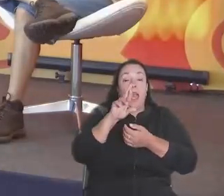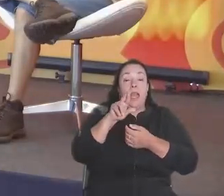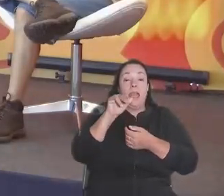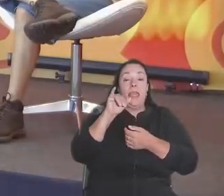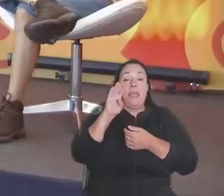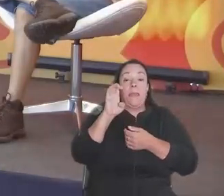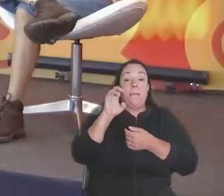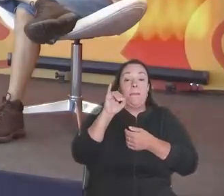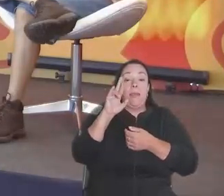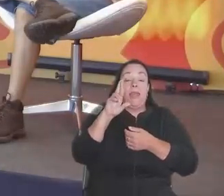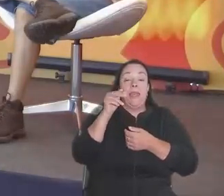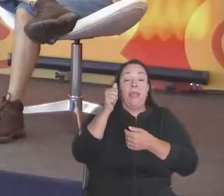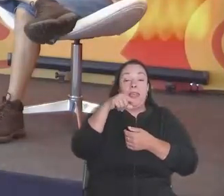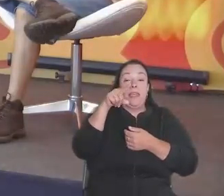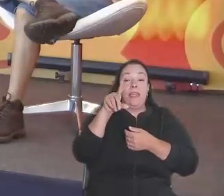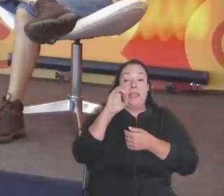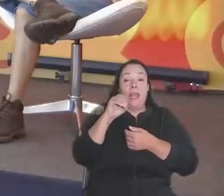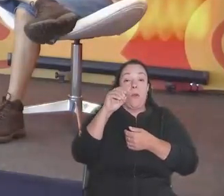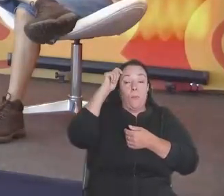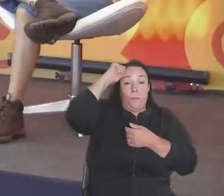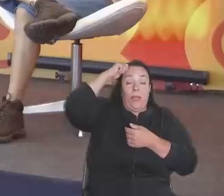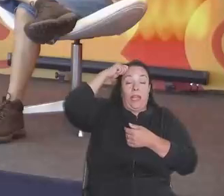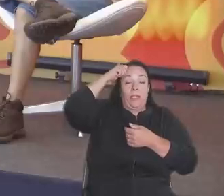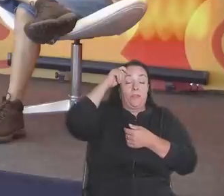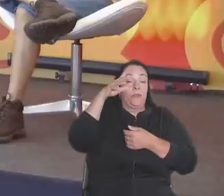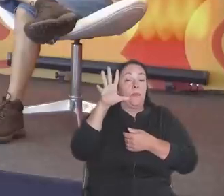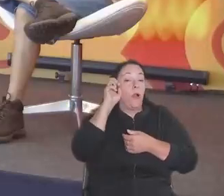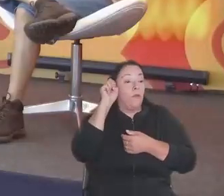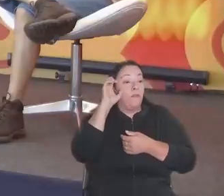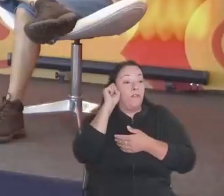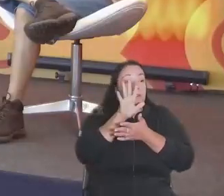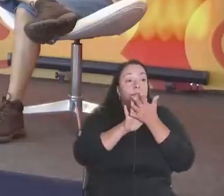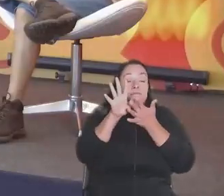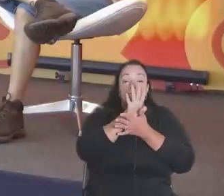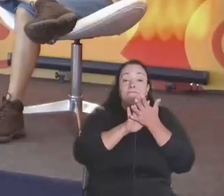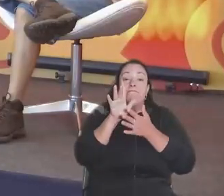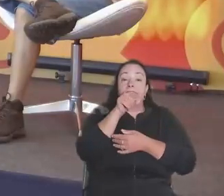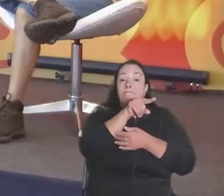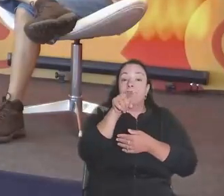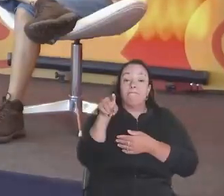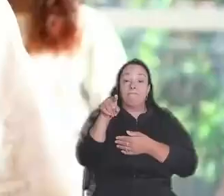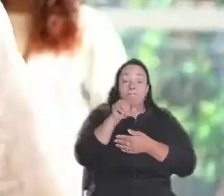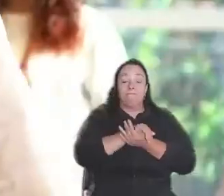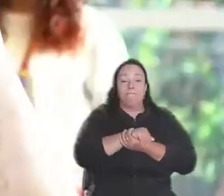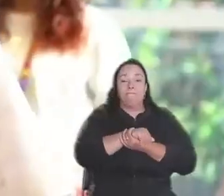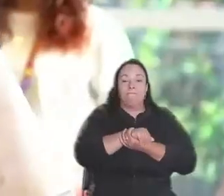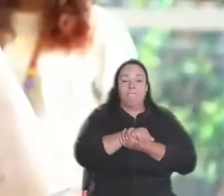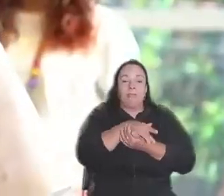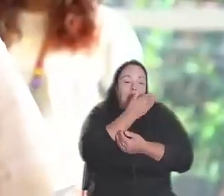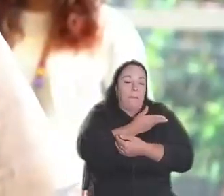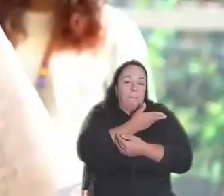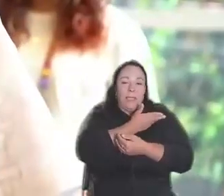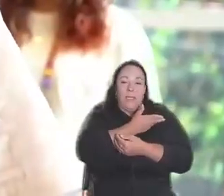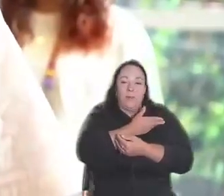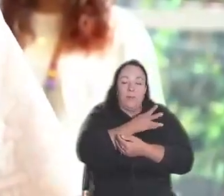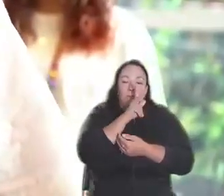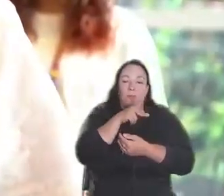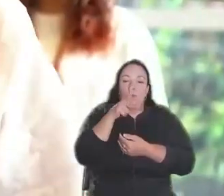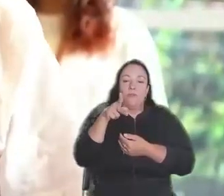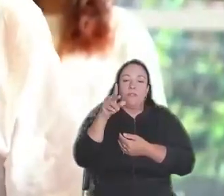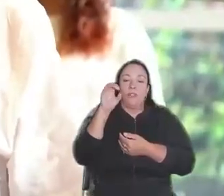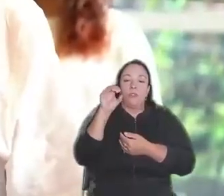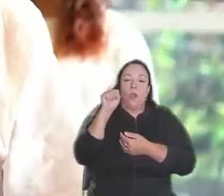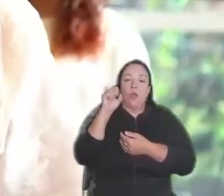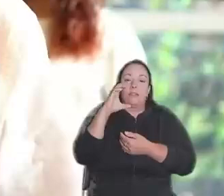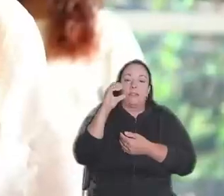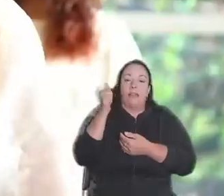aqui para ouvir um pouquinho vocês. E eu tenho a maior honra de ser colega do professor Oscar, porque eu tive o prazer,